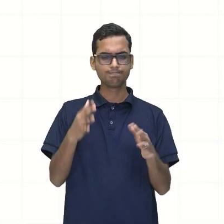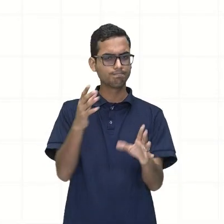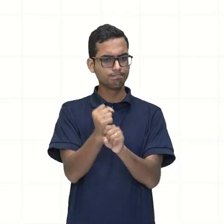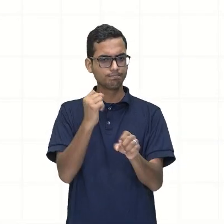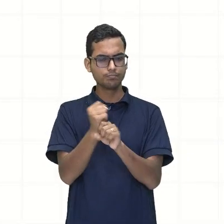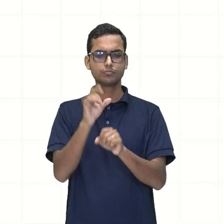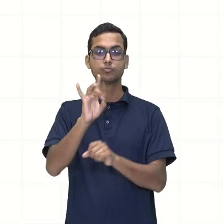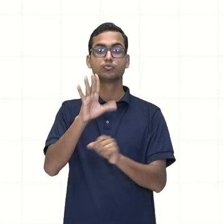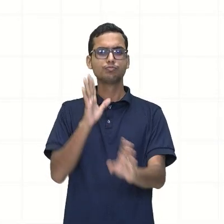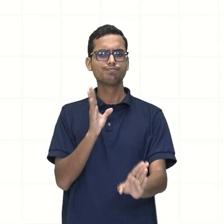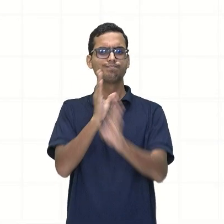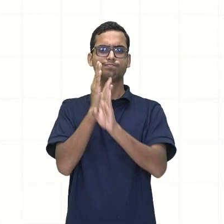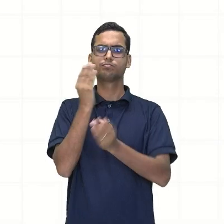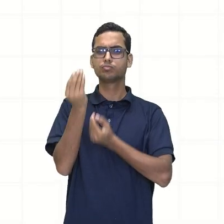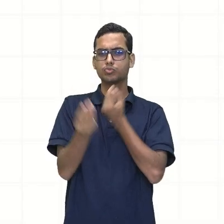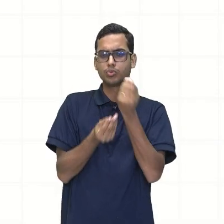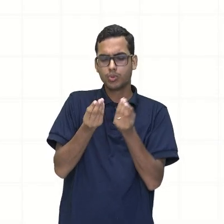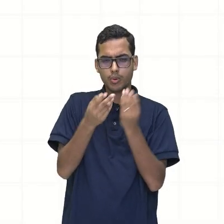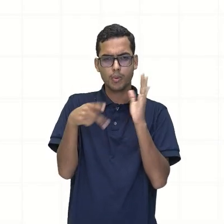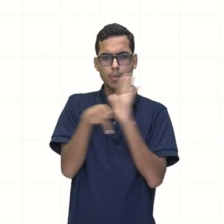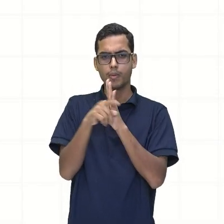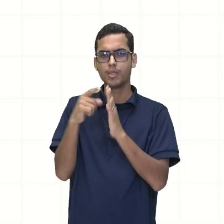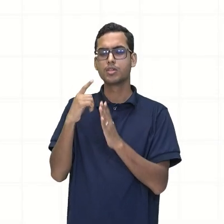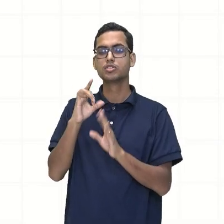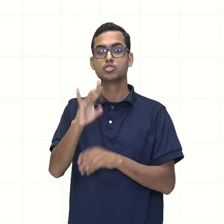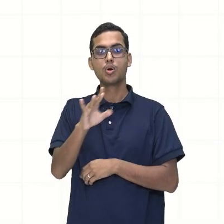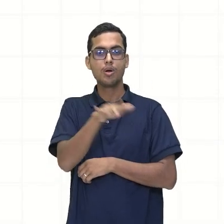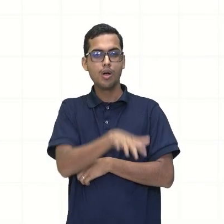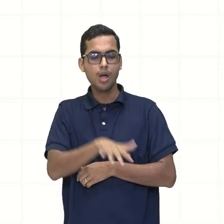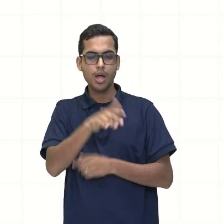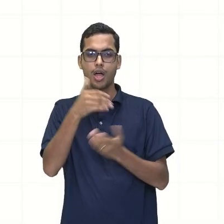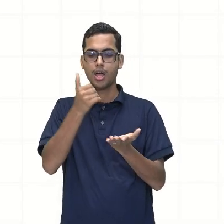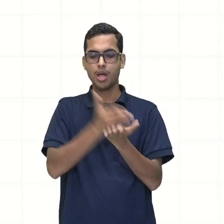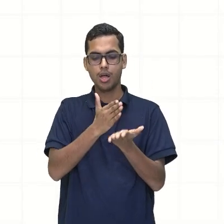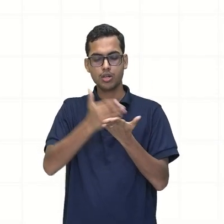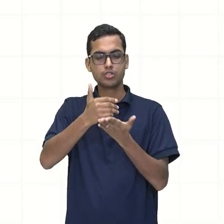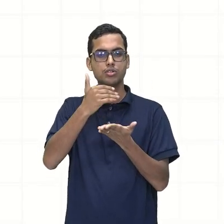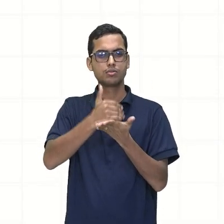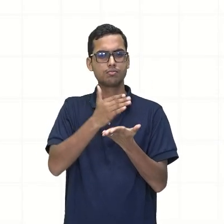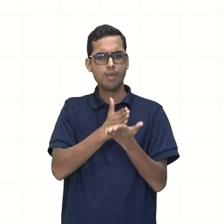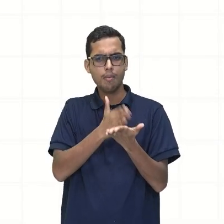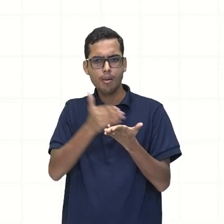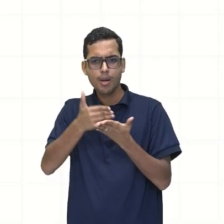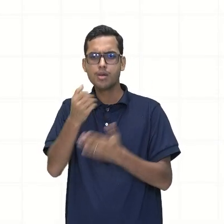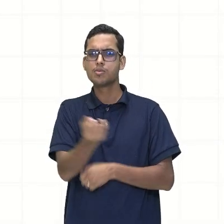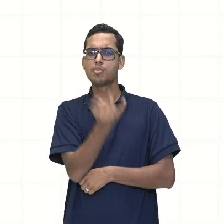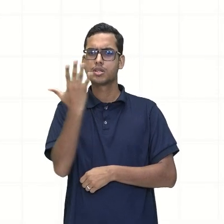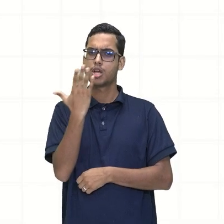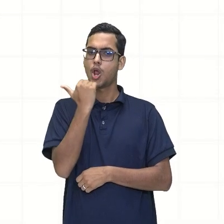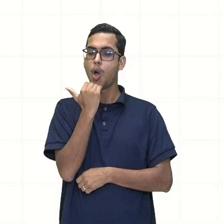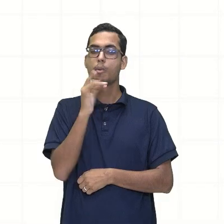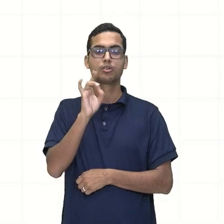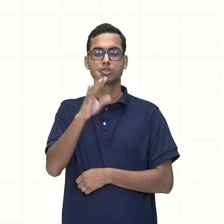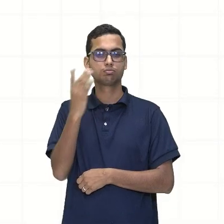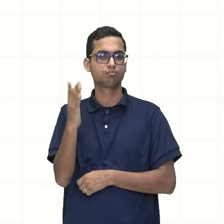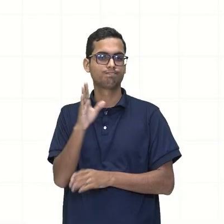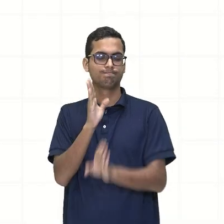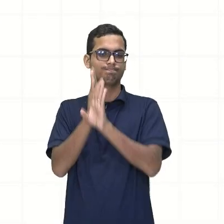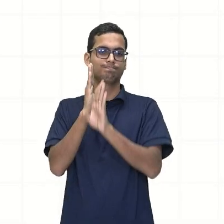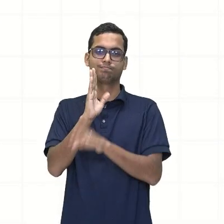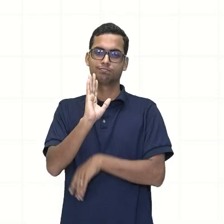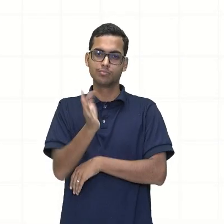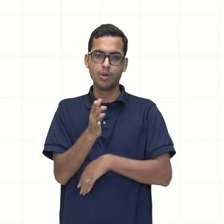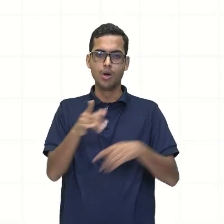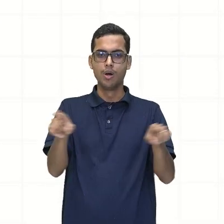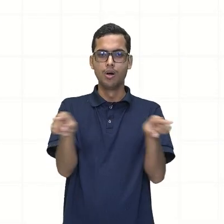precisou encontrar a parte que foi comida. Né? Exatamente, se a gente fosse riscar aqui, olha só, comeram 1 pedaço,